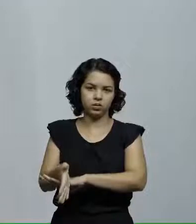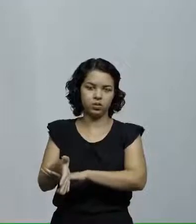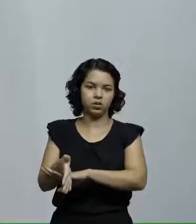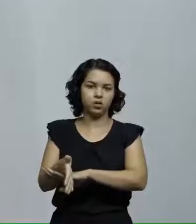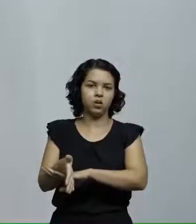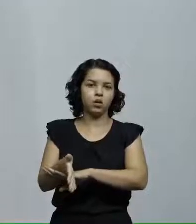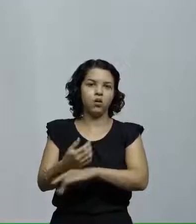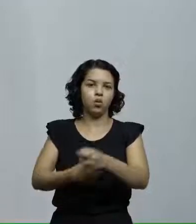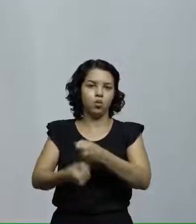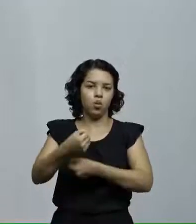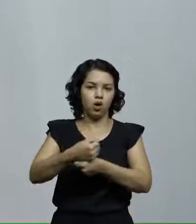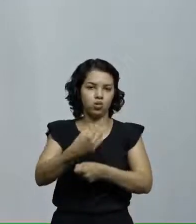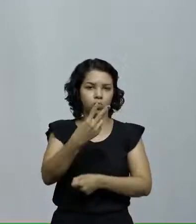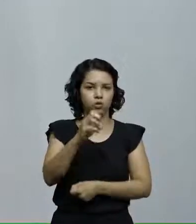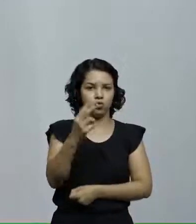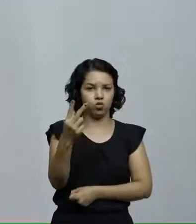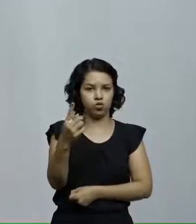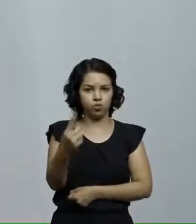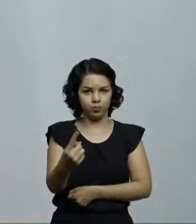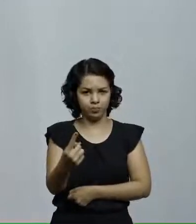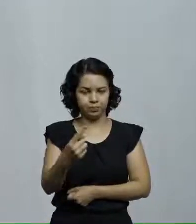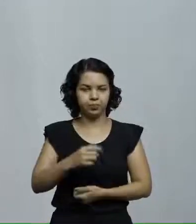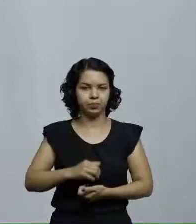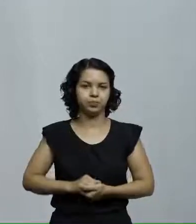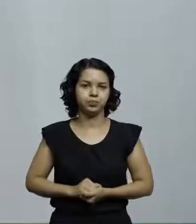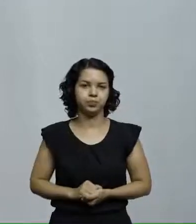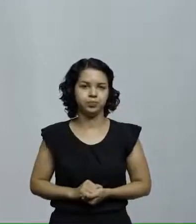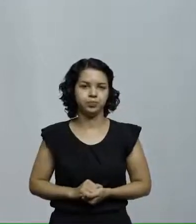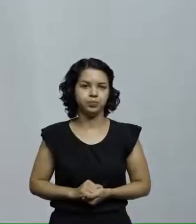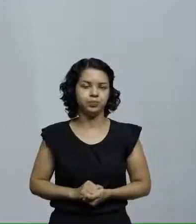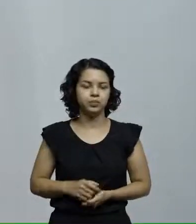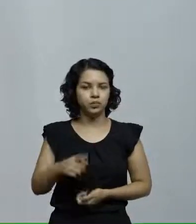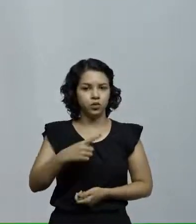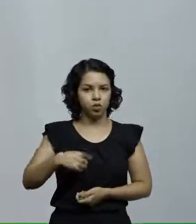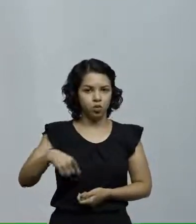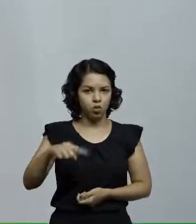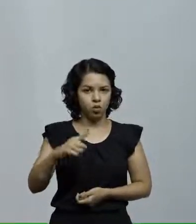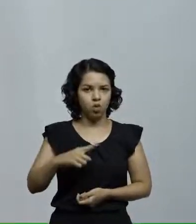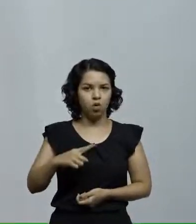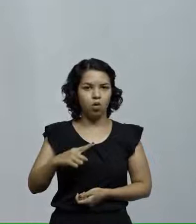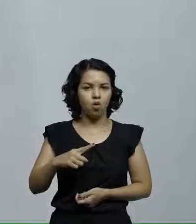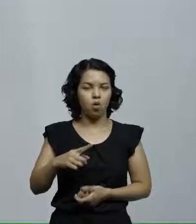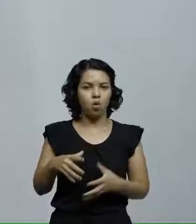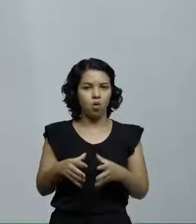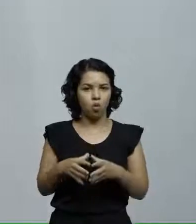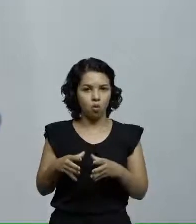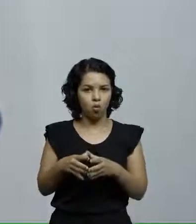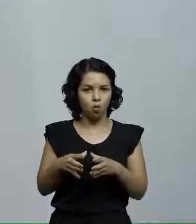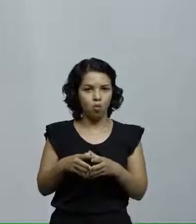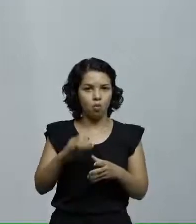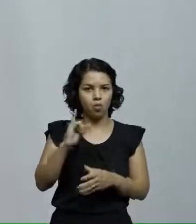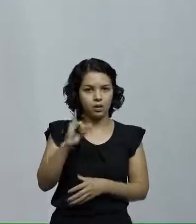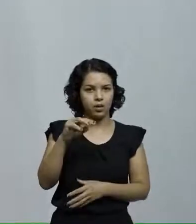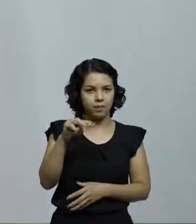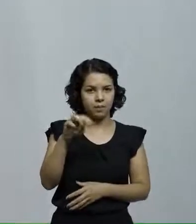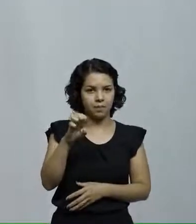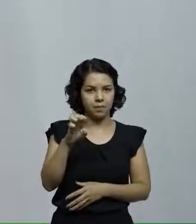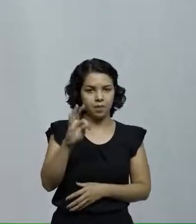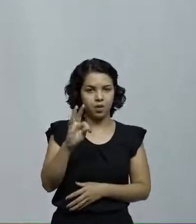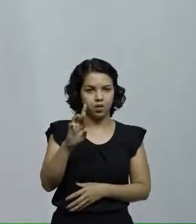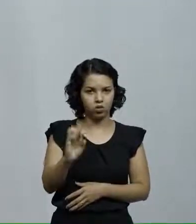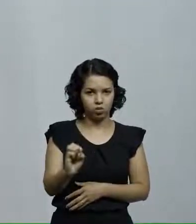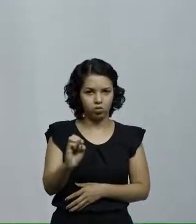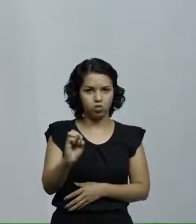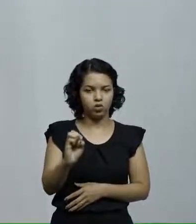2021. Então, como órgão delegado do INMETRO, Instituto Nacional